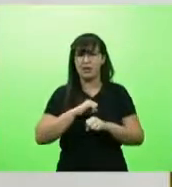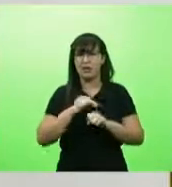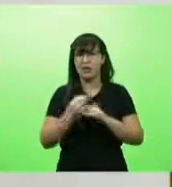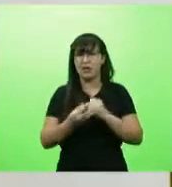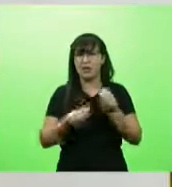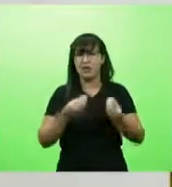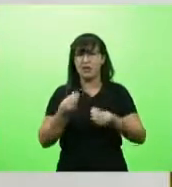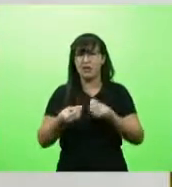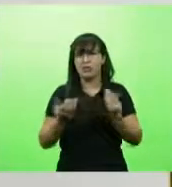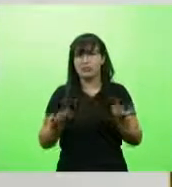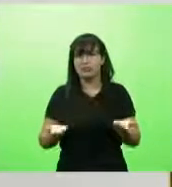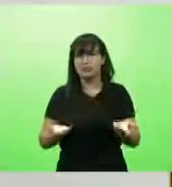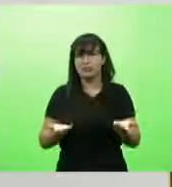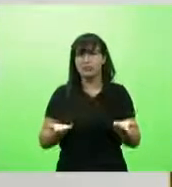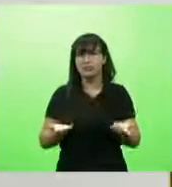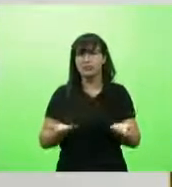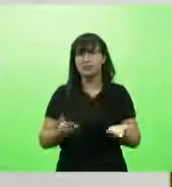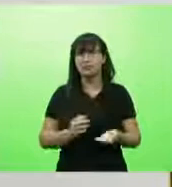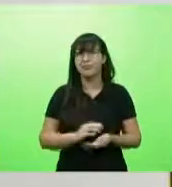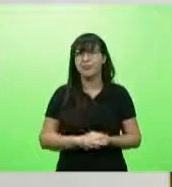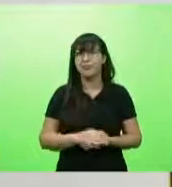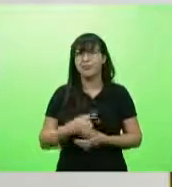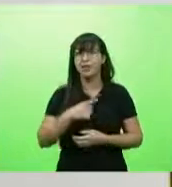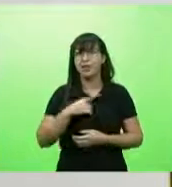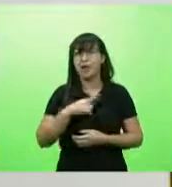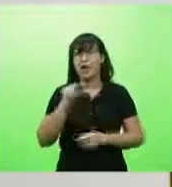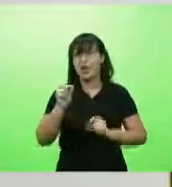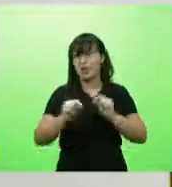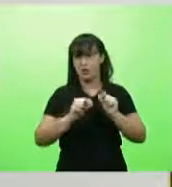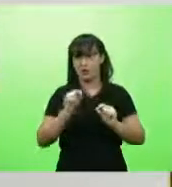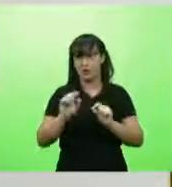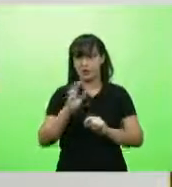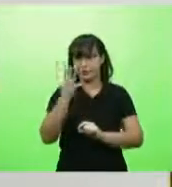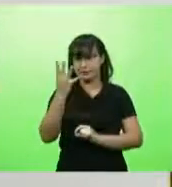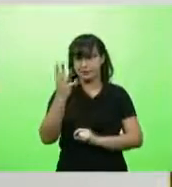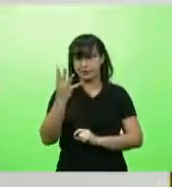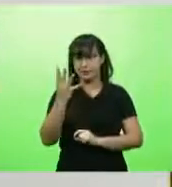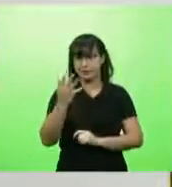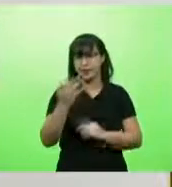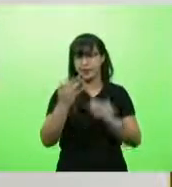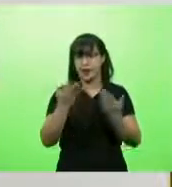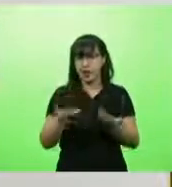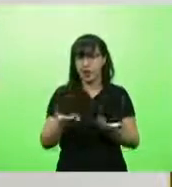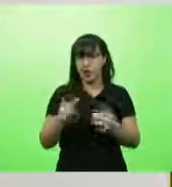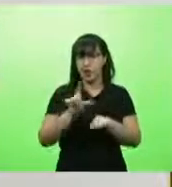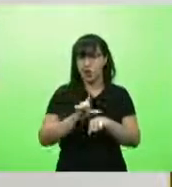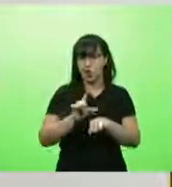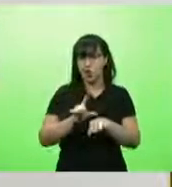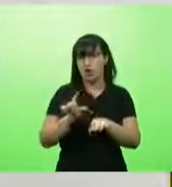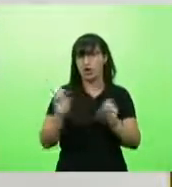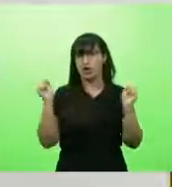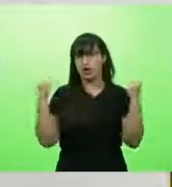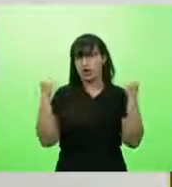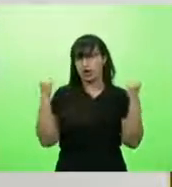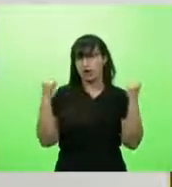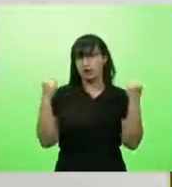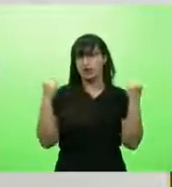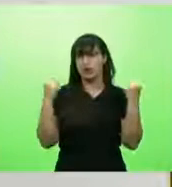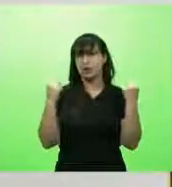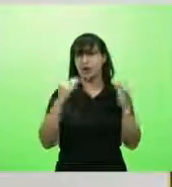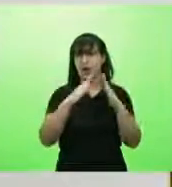vírus? O que está tendo? Está tendo o seguinte, que as coisas que estão funcionando, academia,